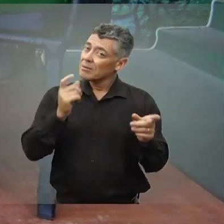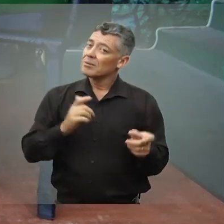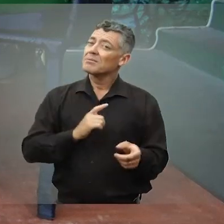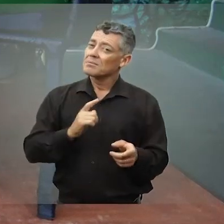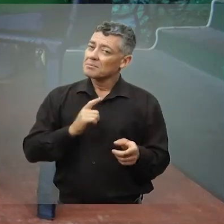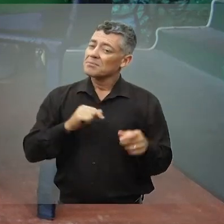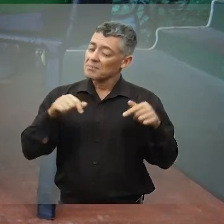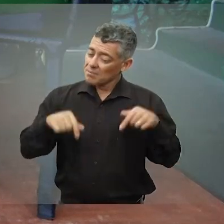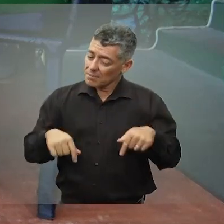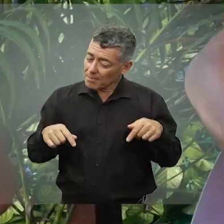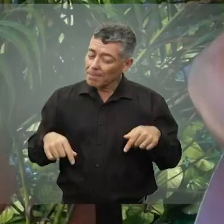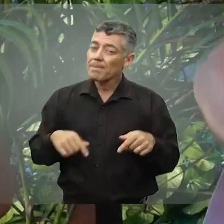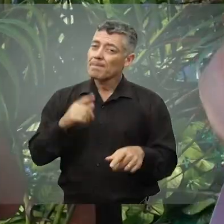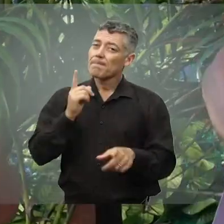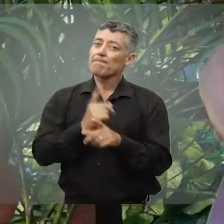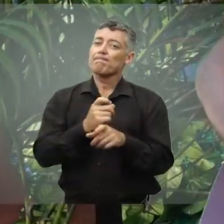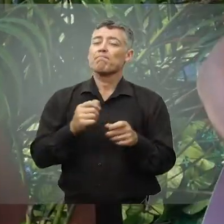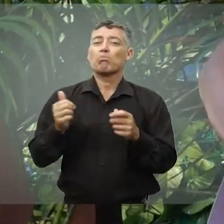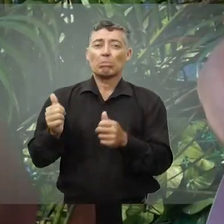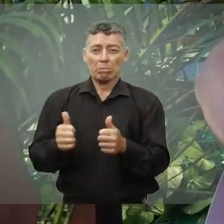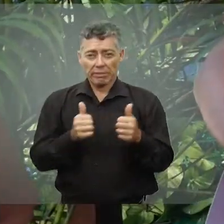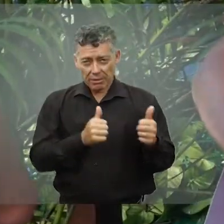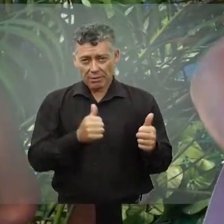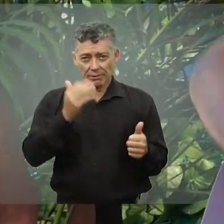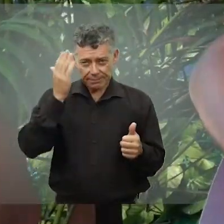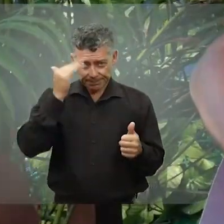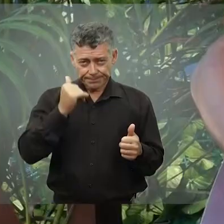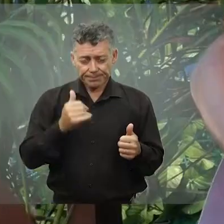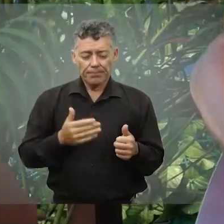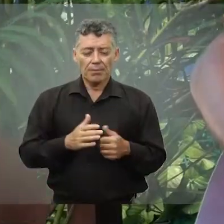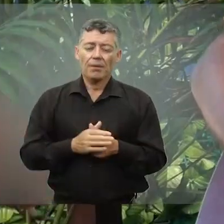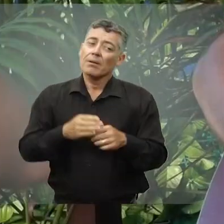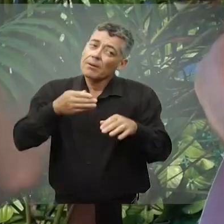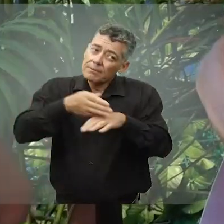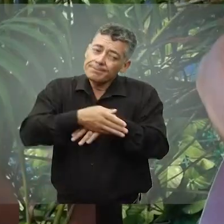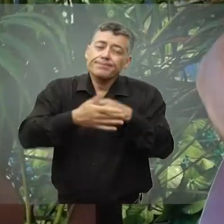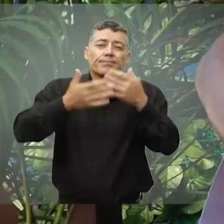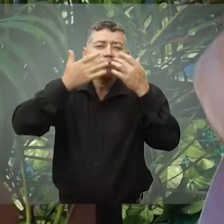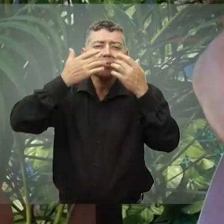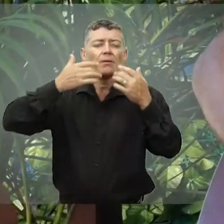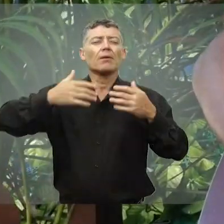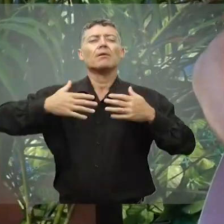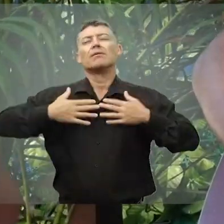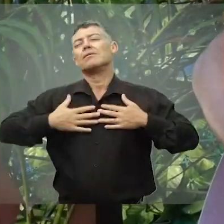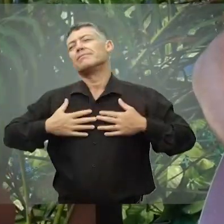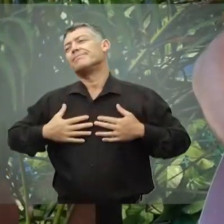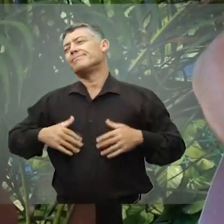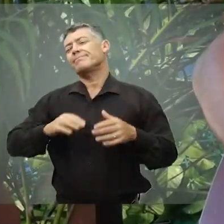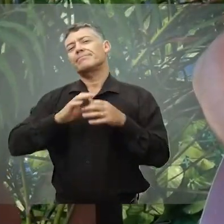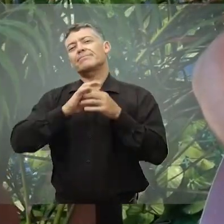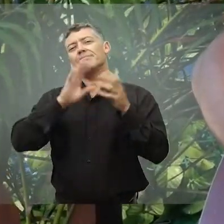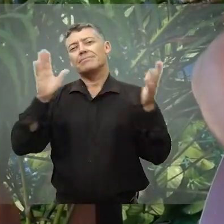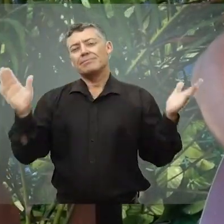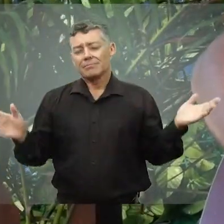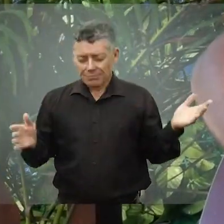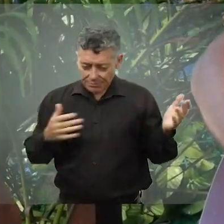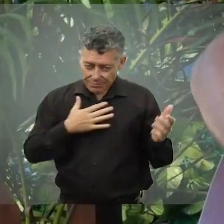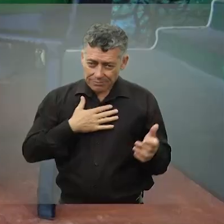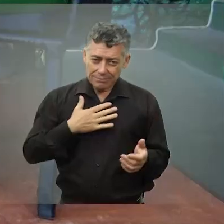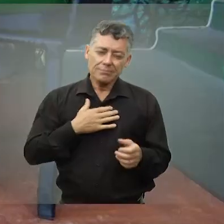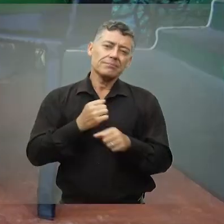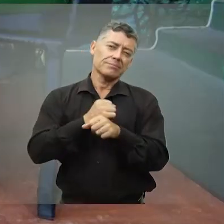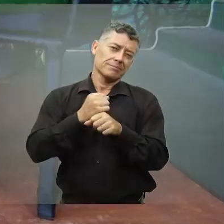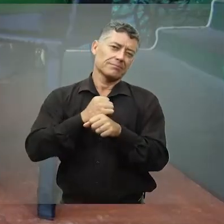nesse momento. Uhum. Pronto, quando chegou no sábado, eu já entrei no palco à vontade, como se eu já fizesse aquilo há muitos